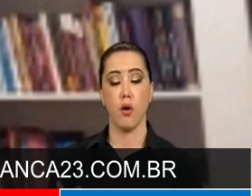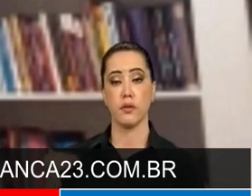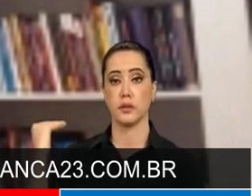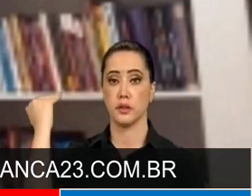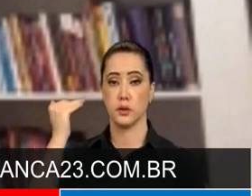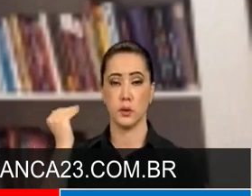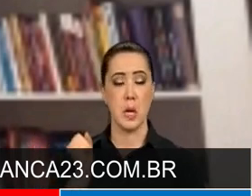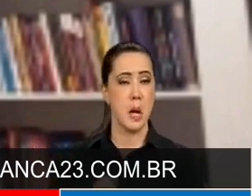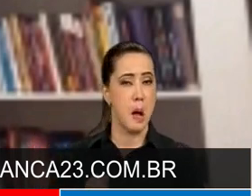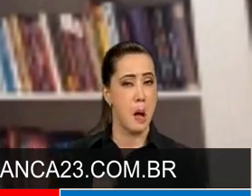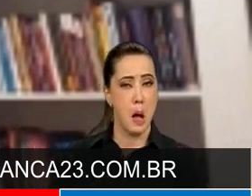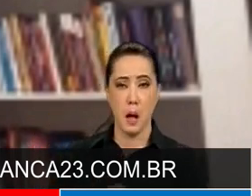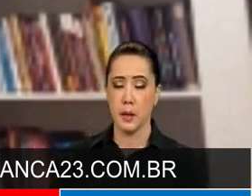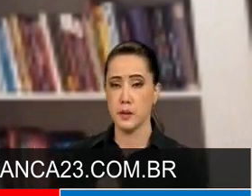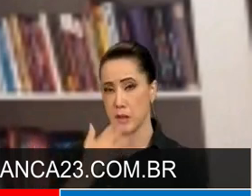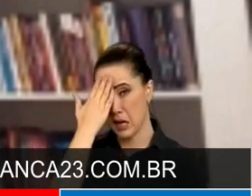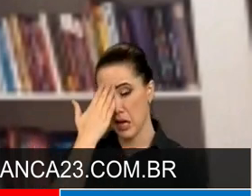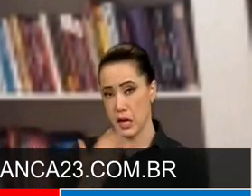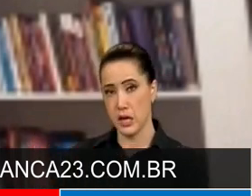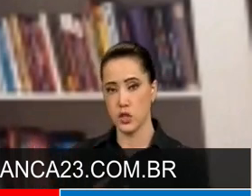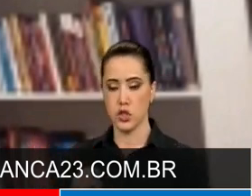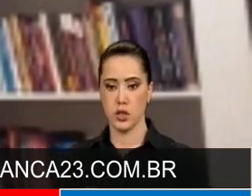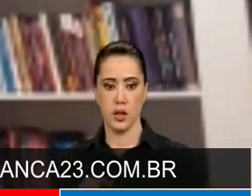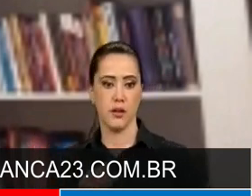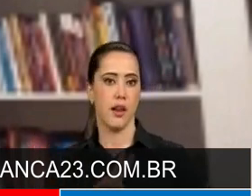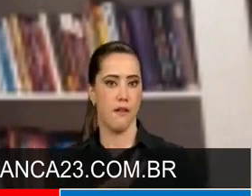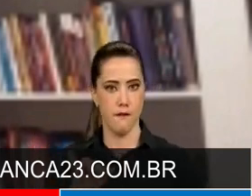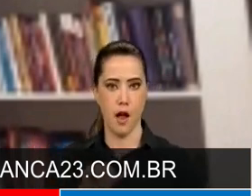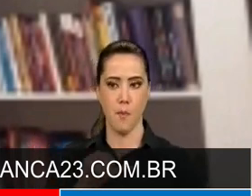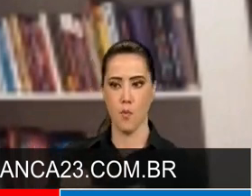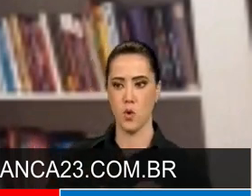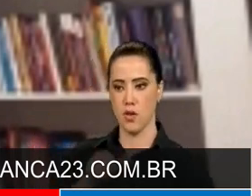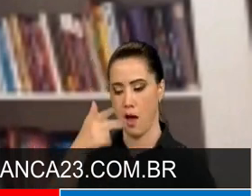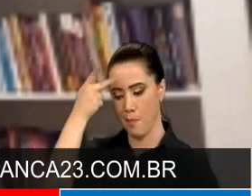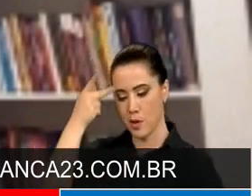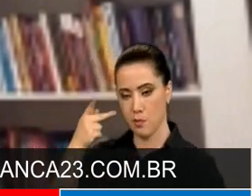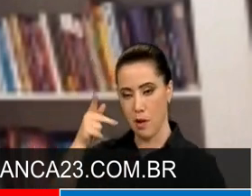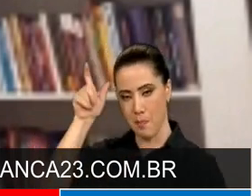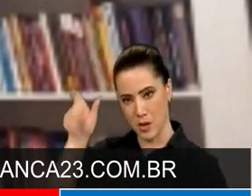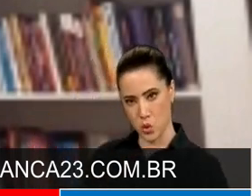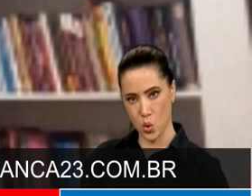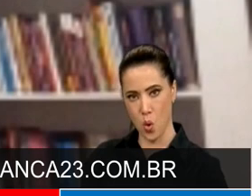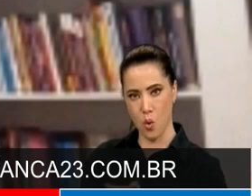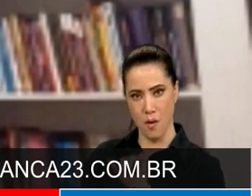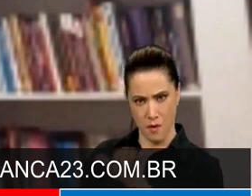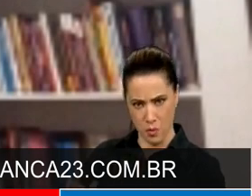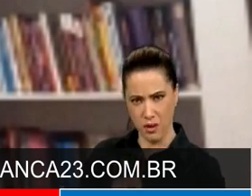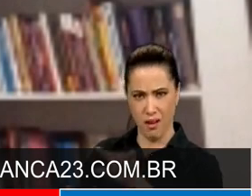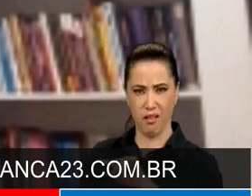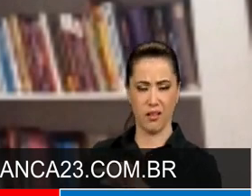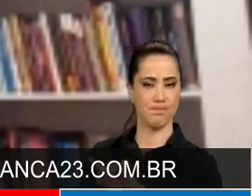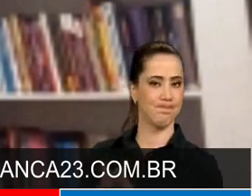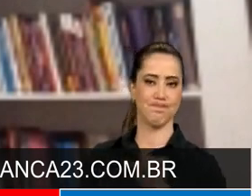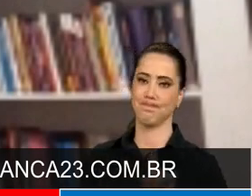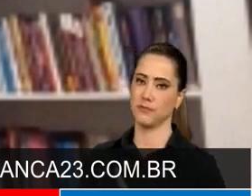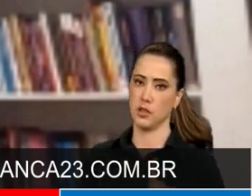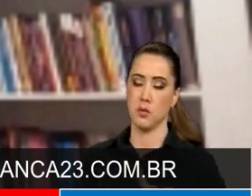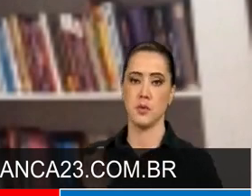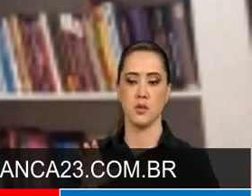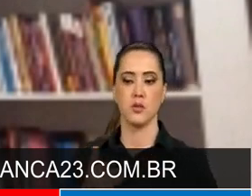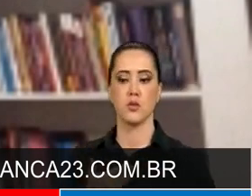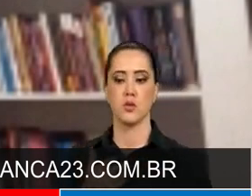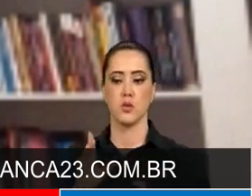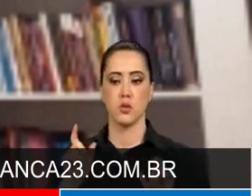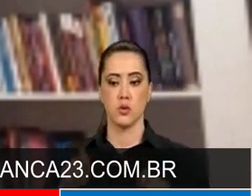relações abusivas acreditando que com o seu comportamento elas vão modificar o parceiro. Mas só um programa governamental é